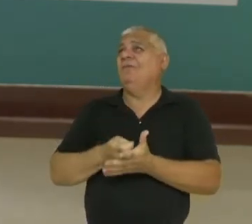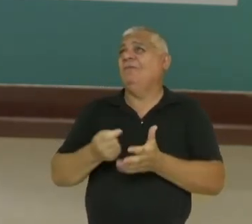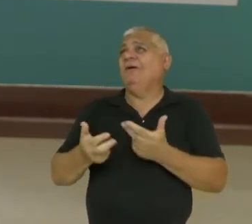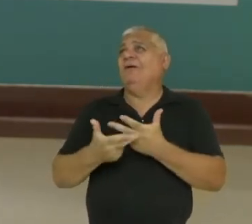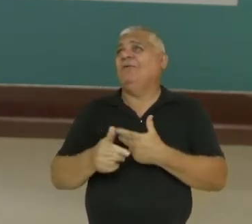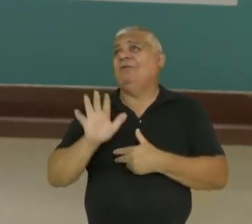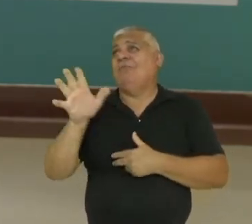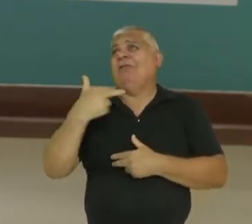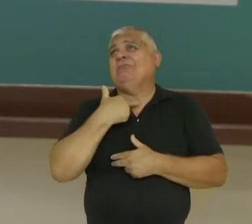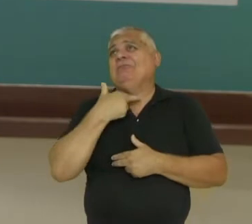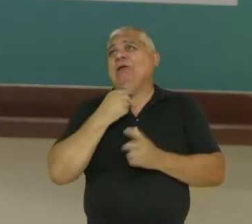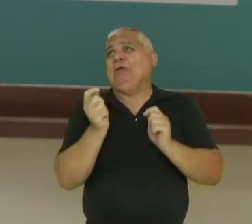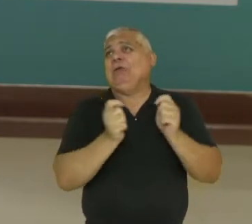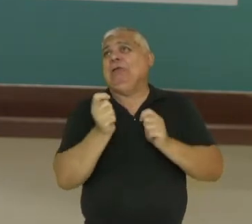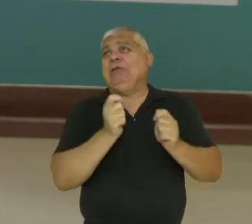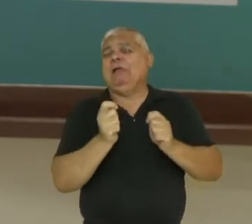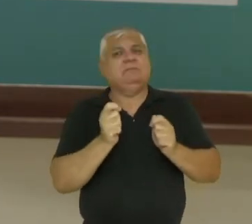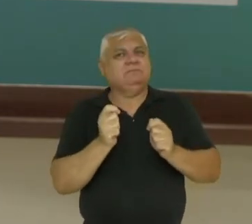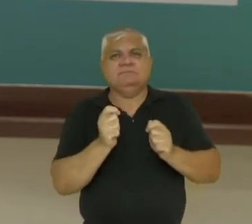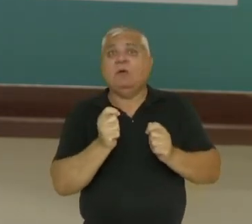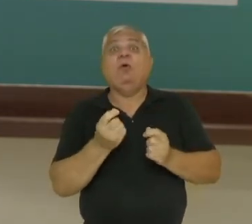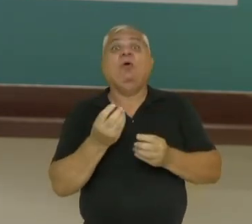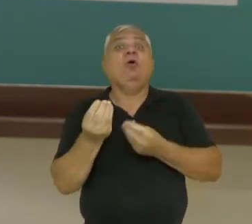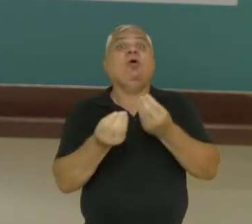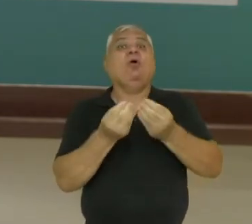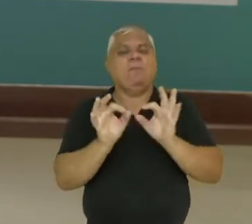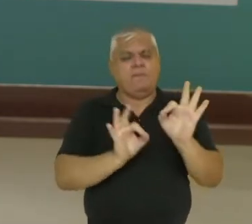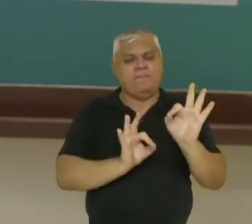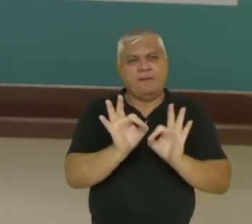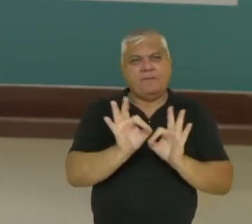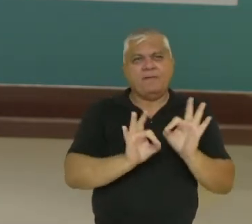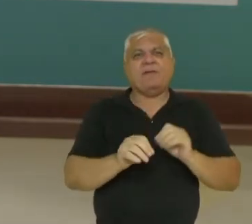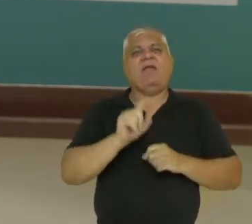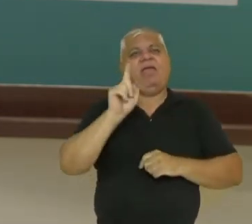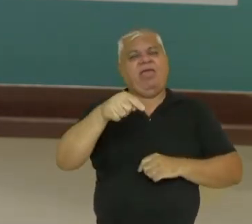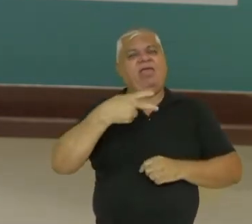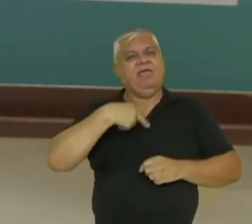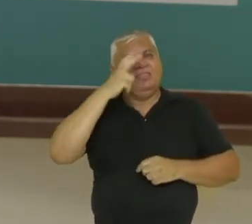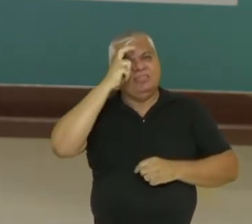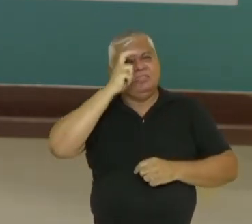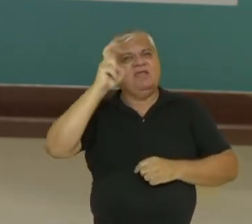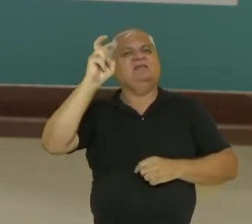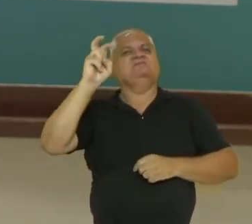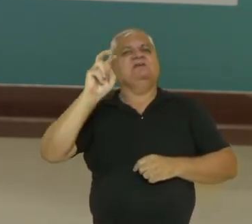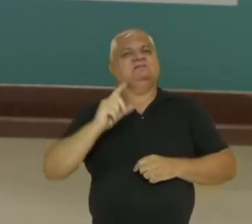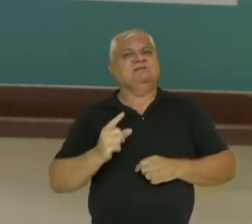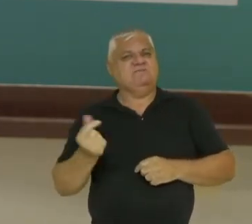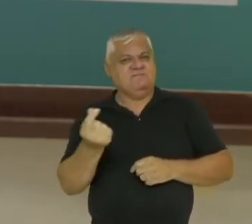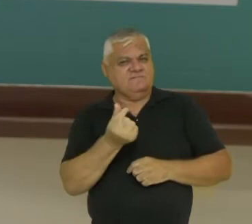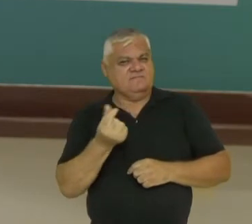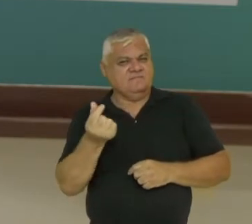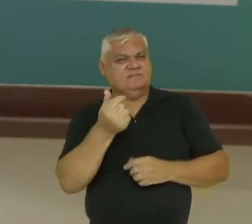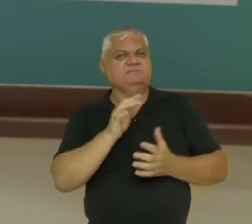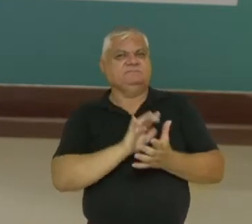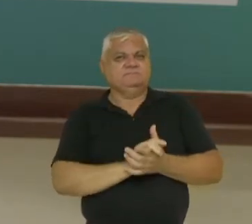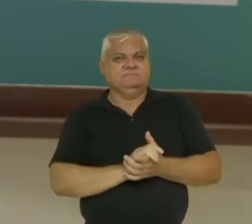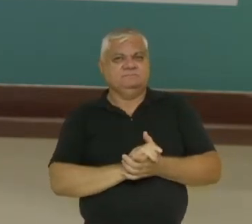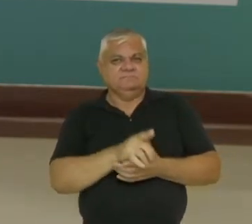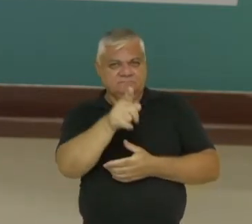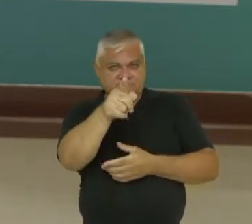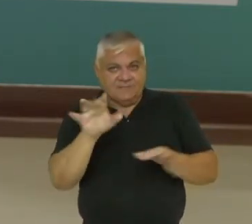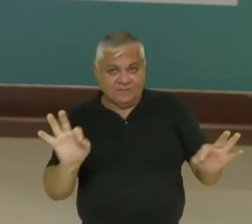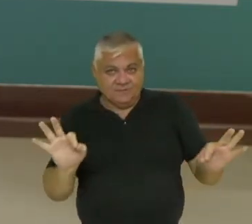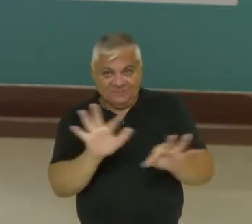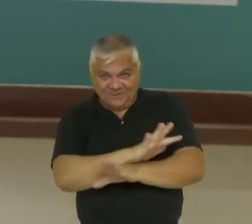presente com o nosso futuro. E aí está o que eu chamo de inteligência financeira. Preparados para